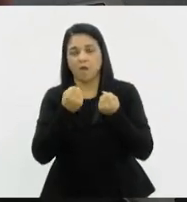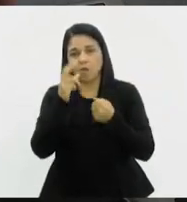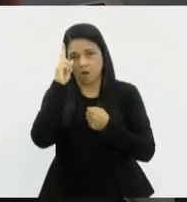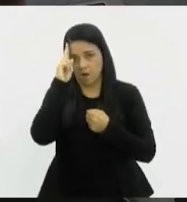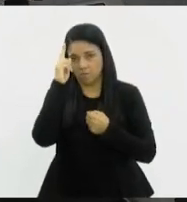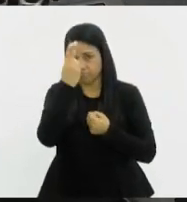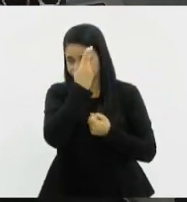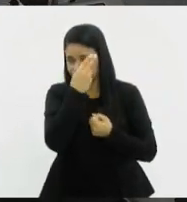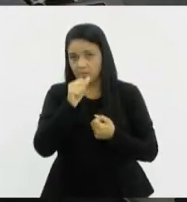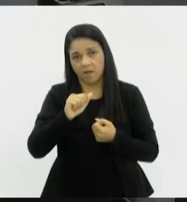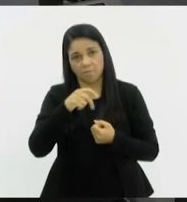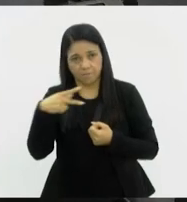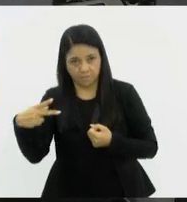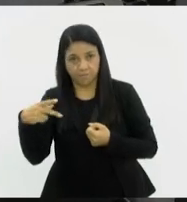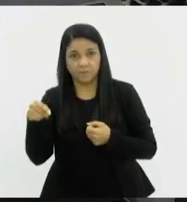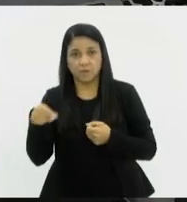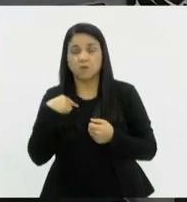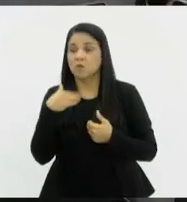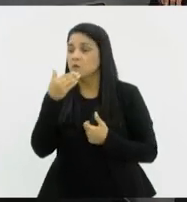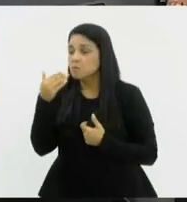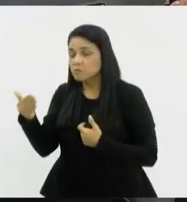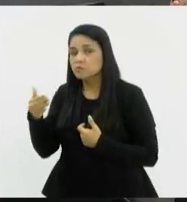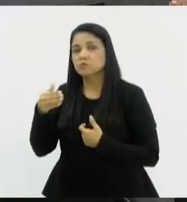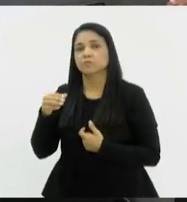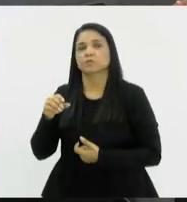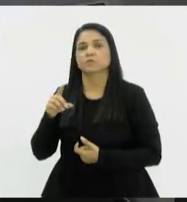aplicativo. Sim. E a pedido do nobre amigo deputado